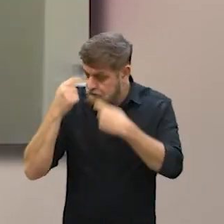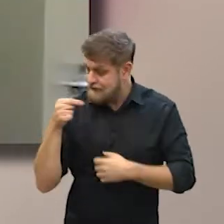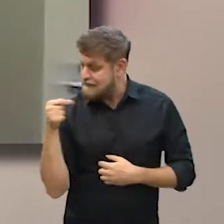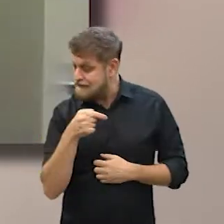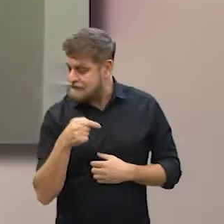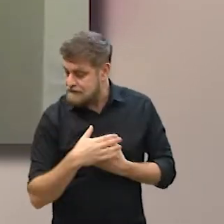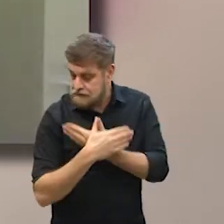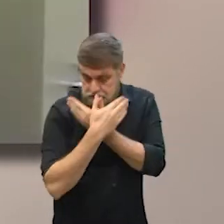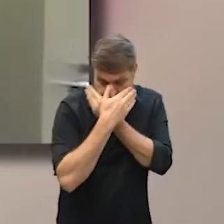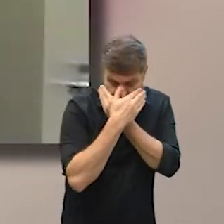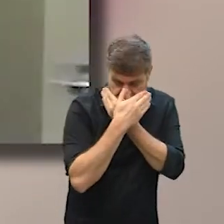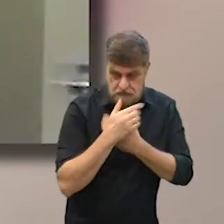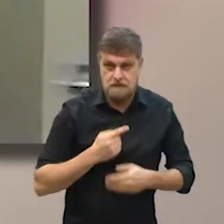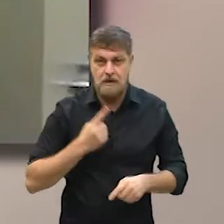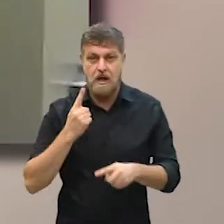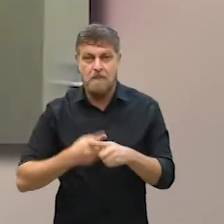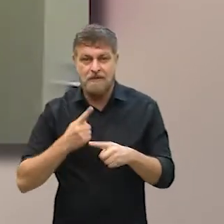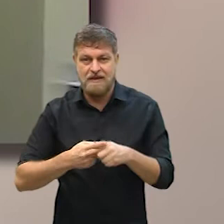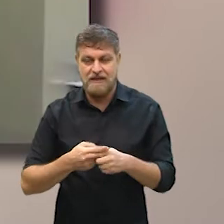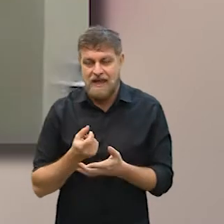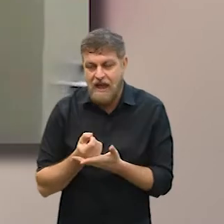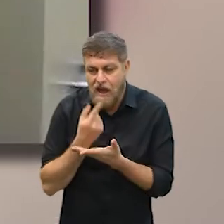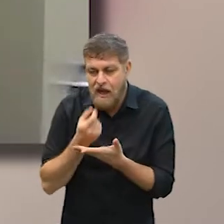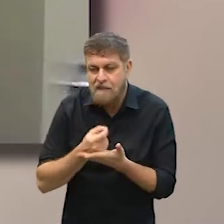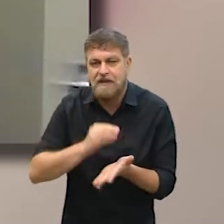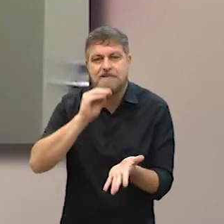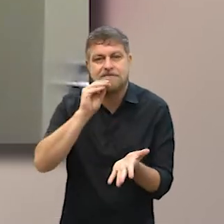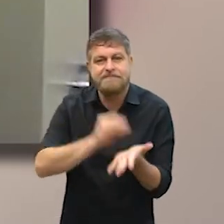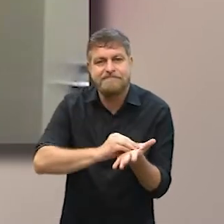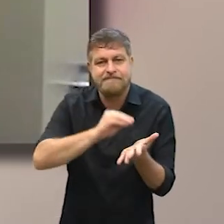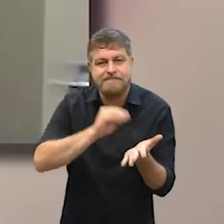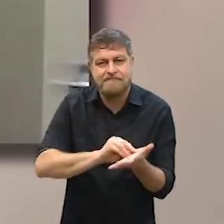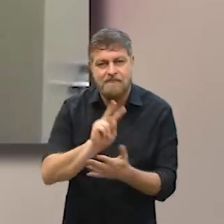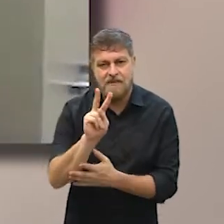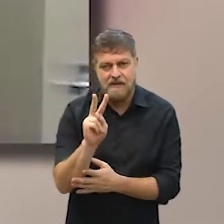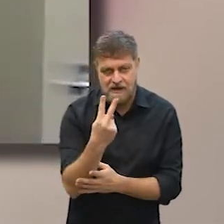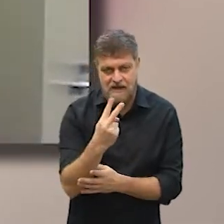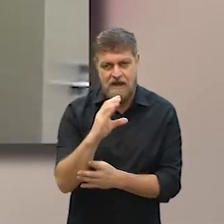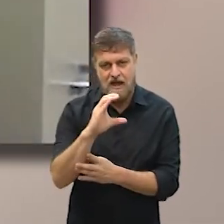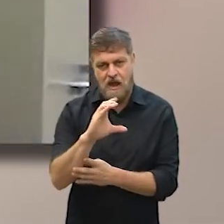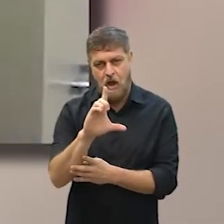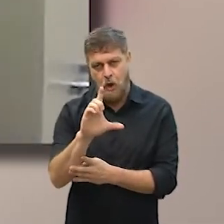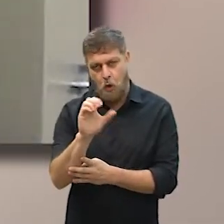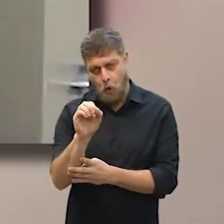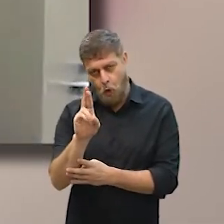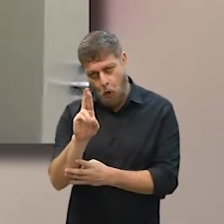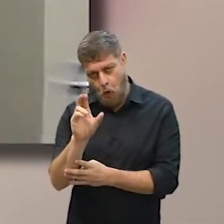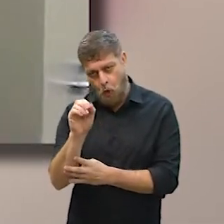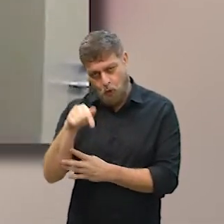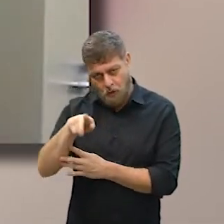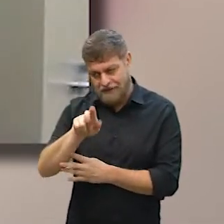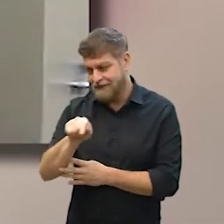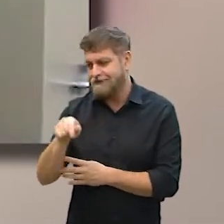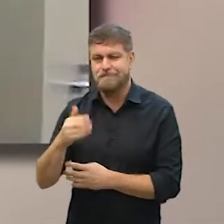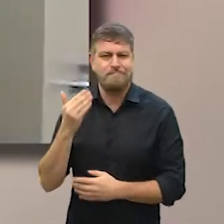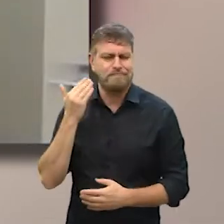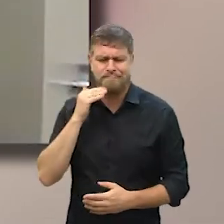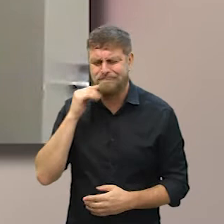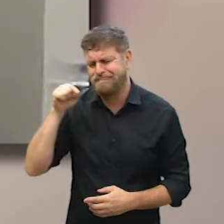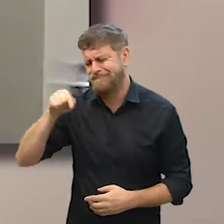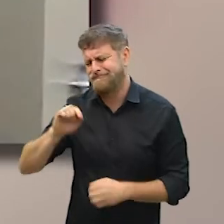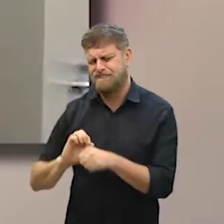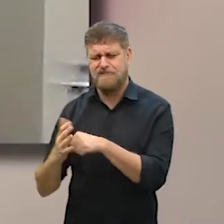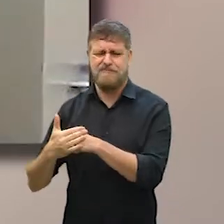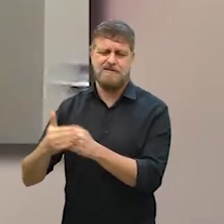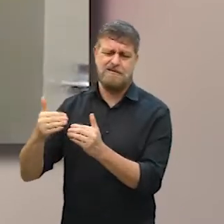muito preocupado né primeiro lugar começou a faltar a hidroxicloroquina para os nossos pacientes então começou a usar para a corrigir ou a